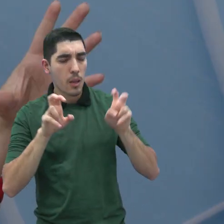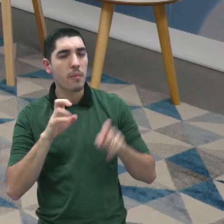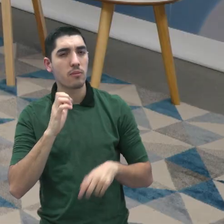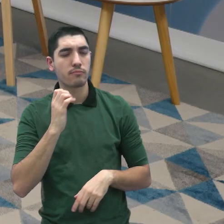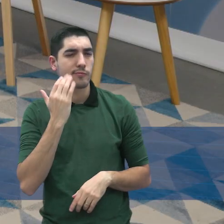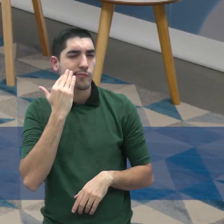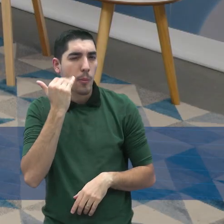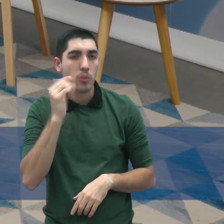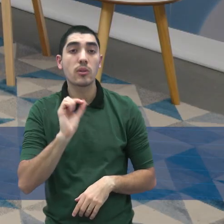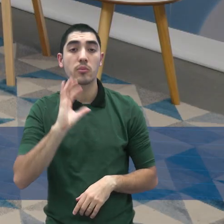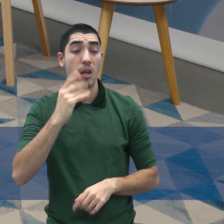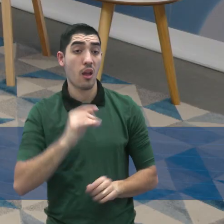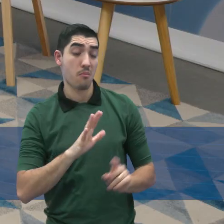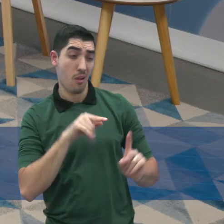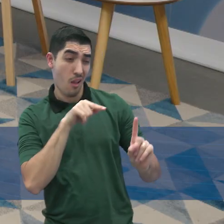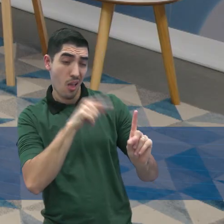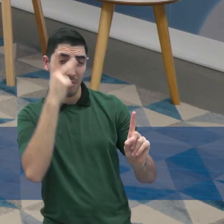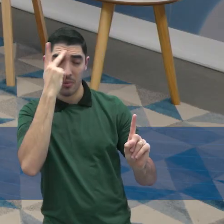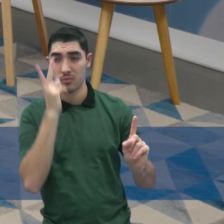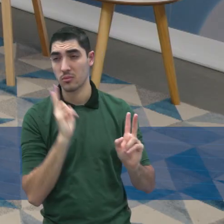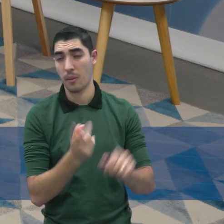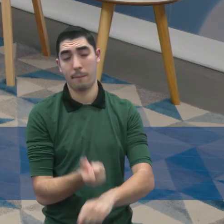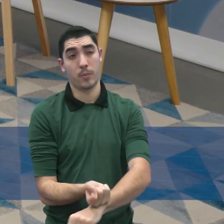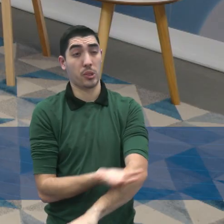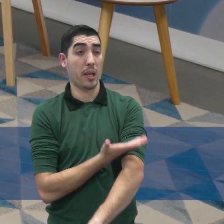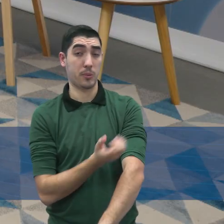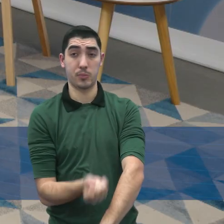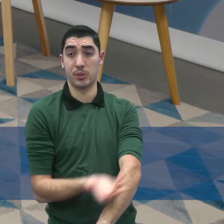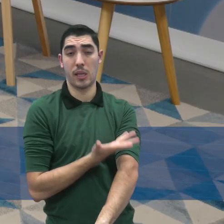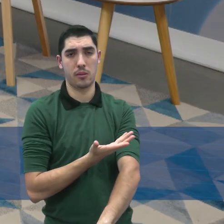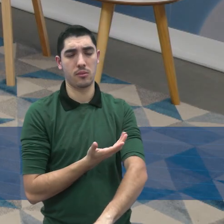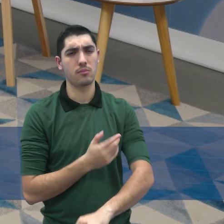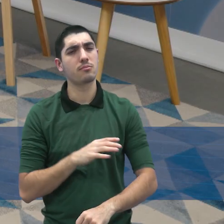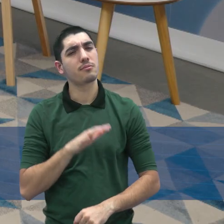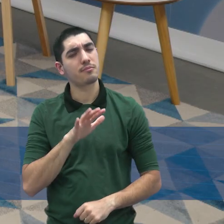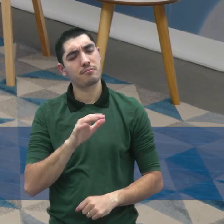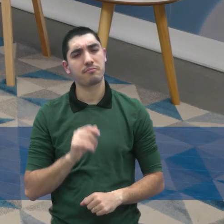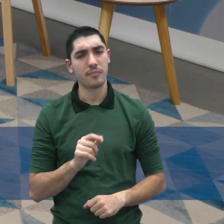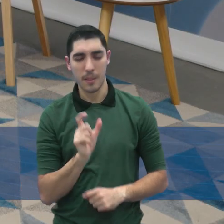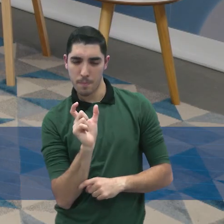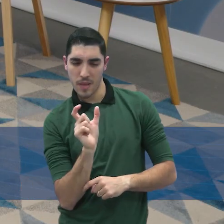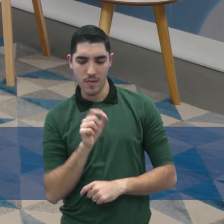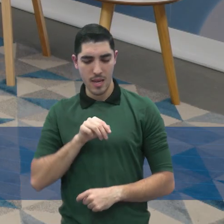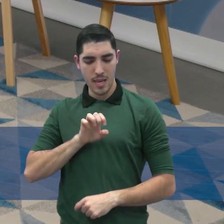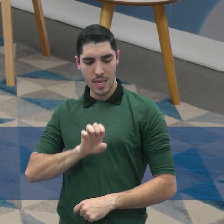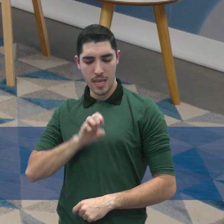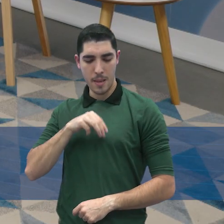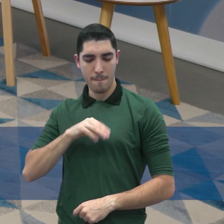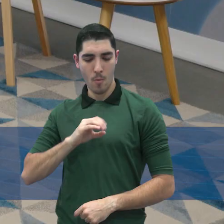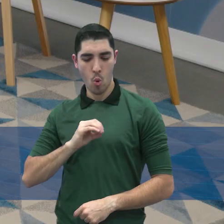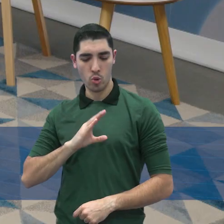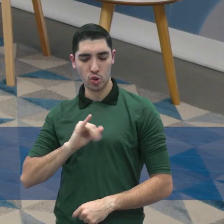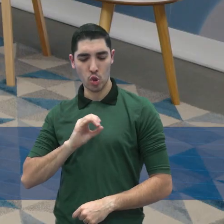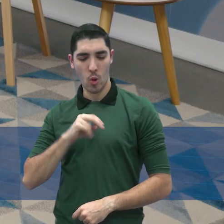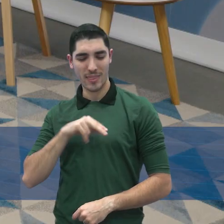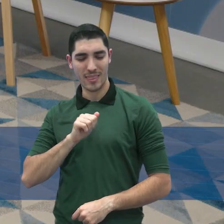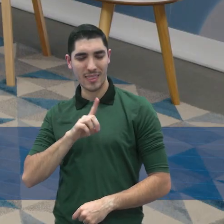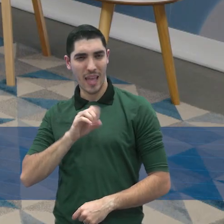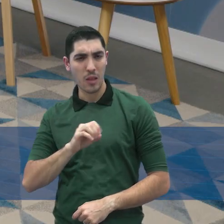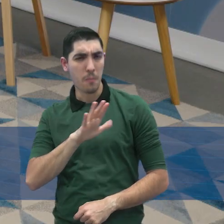mas fulano é muito emocionado. Isso, de alguma forma, a gente pode trazer para essa relação da paixão também, ou